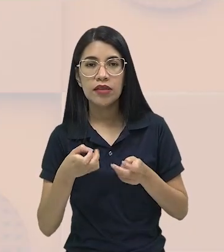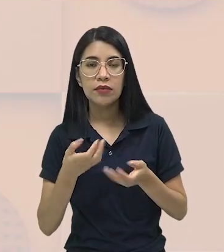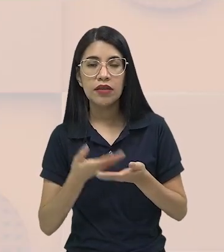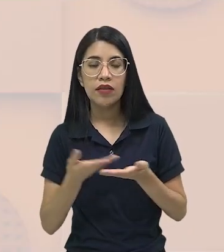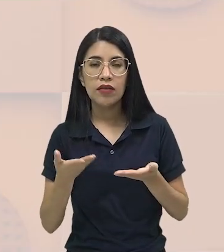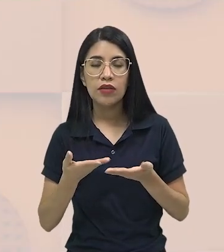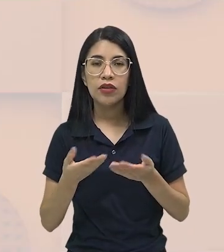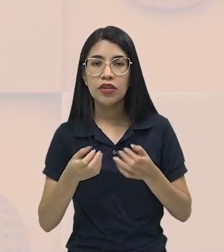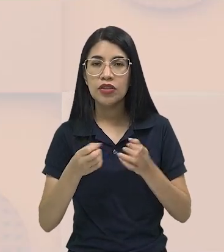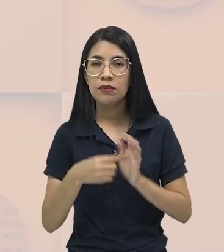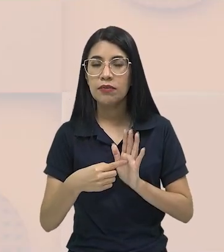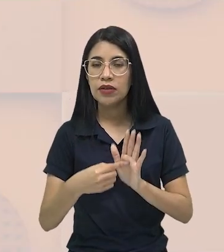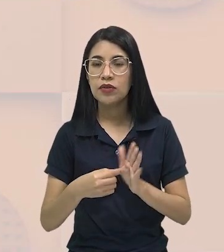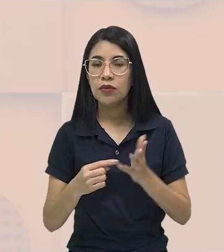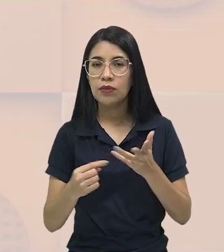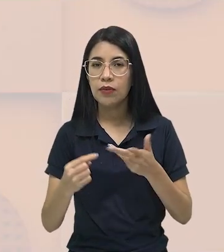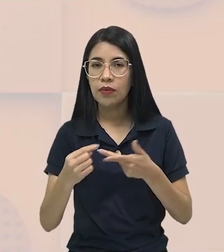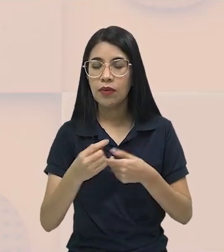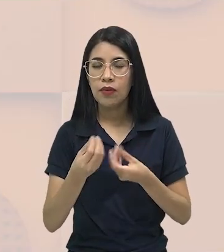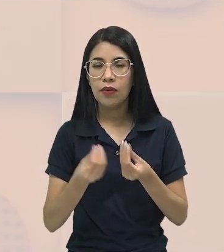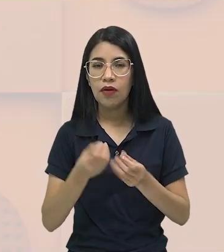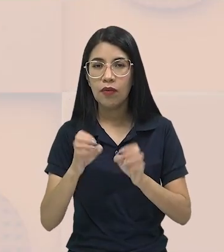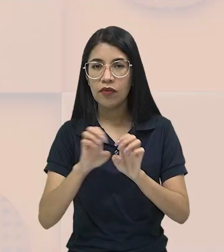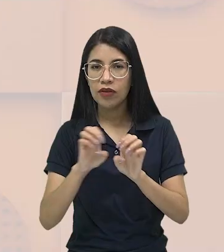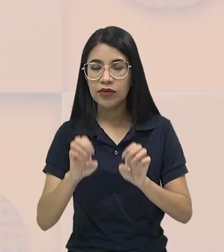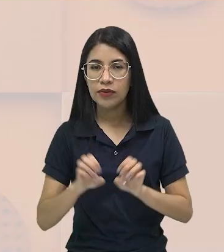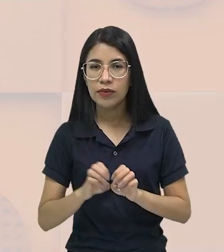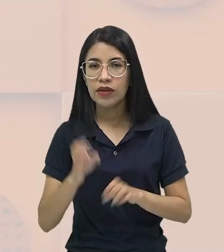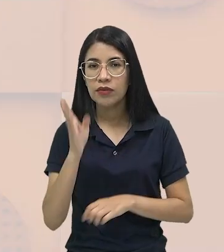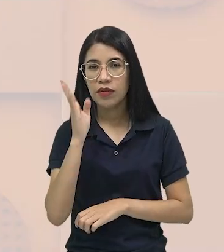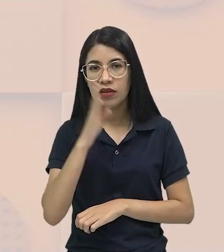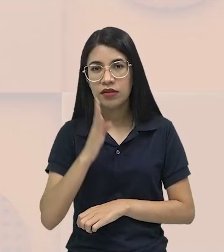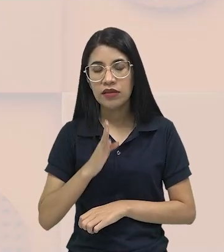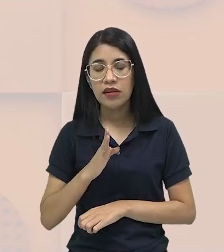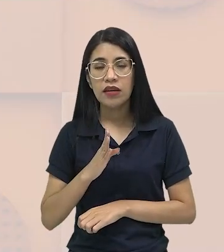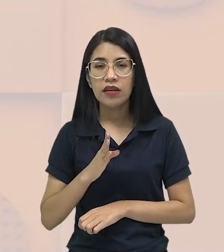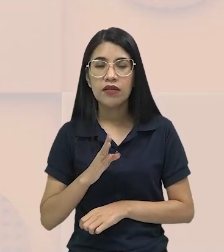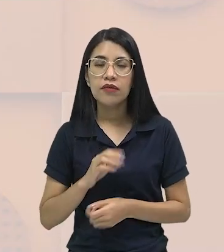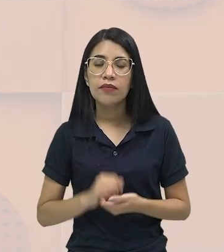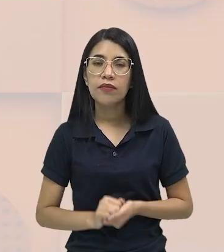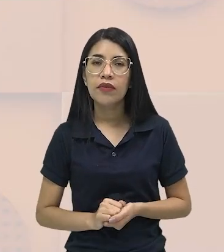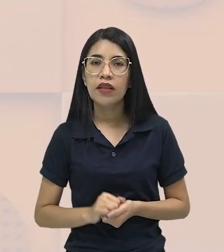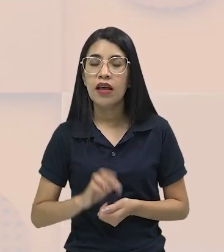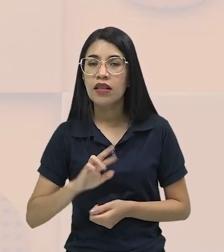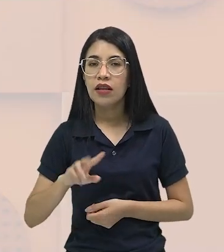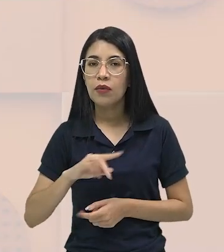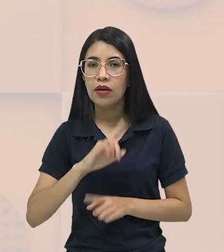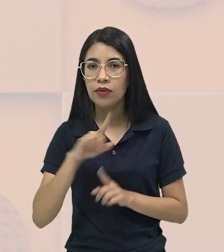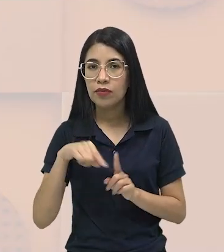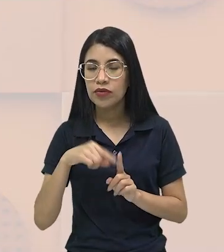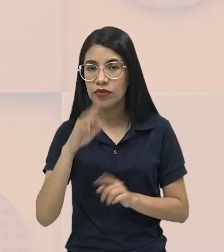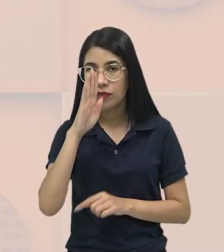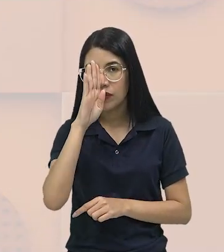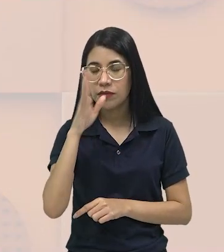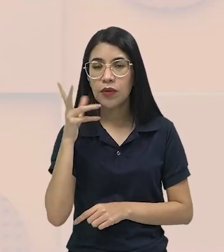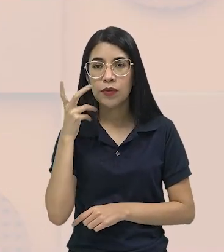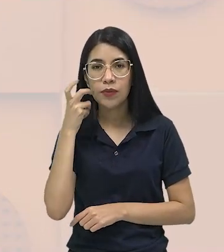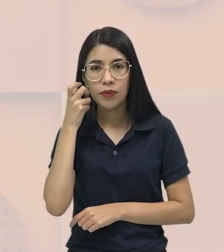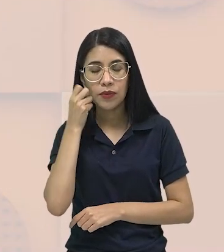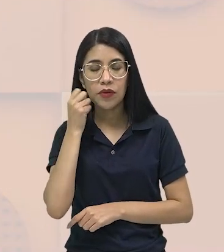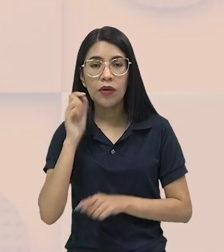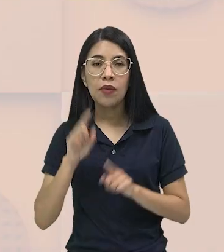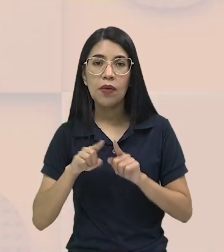hoje, a gente trouxe os aspectos de estruturação brasileira que, por mais que não fossem o principal objetivo de Dom João,